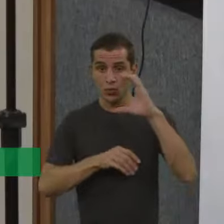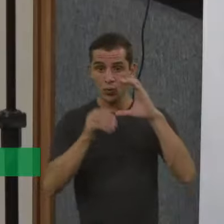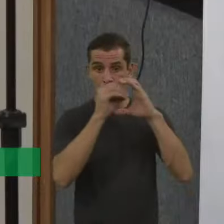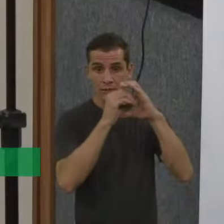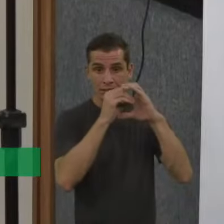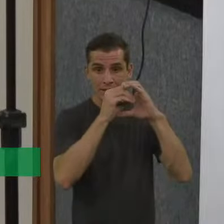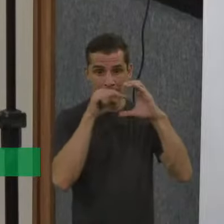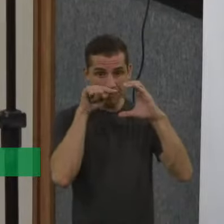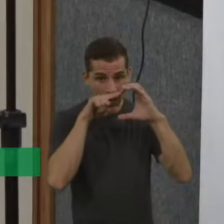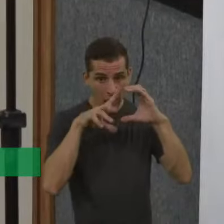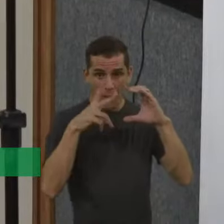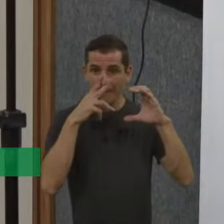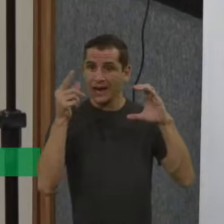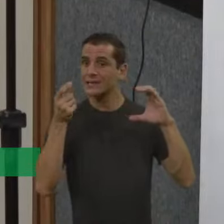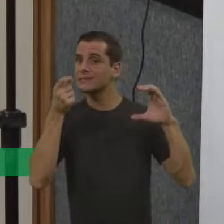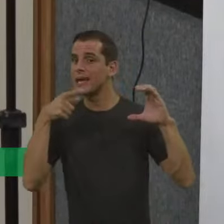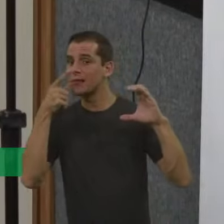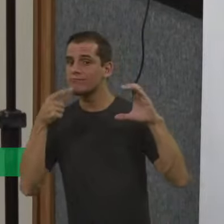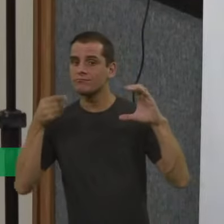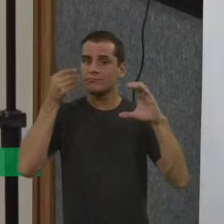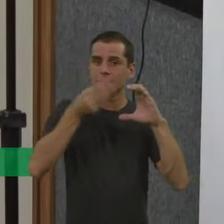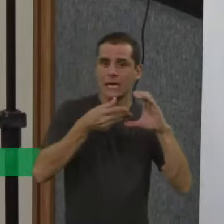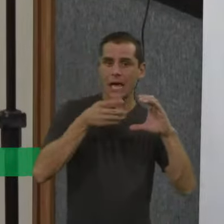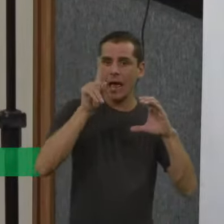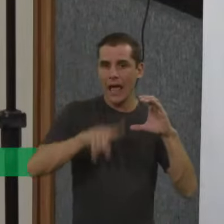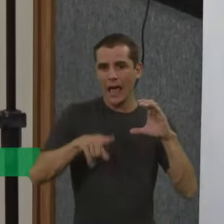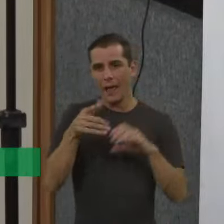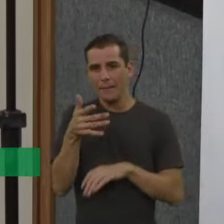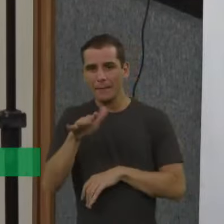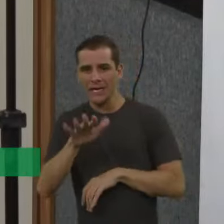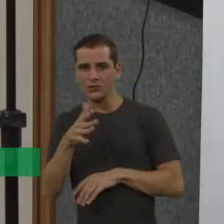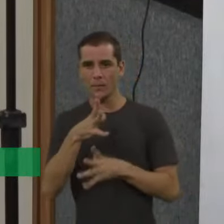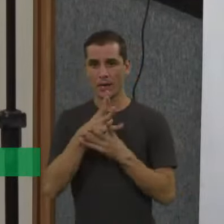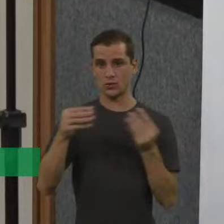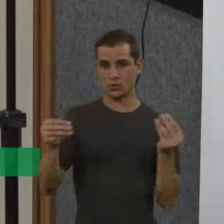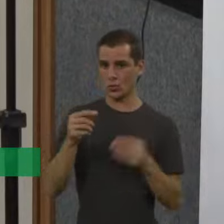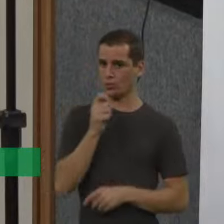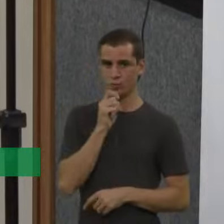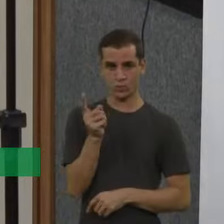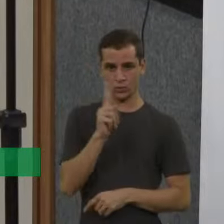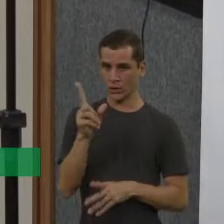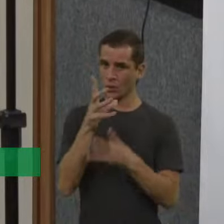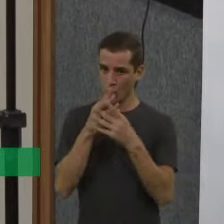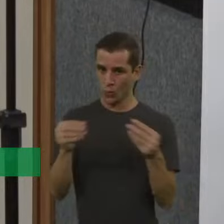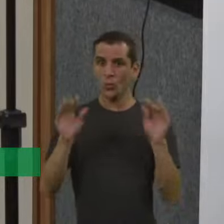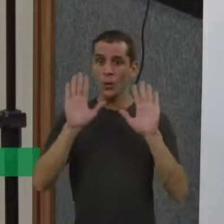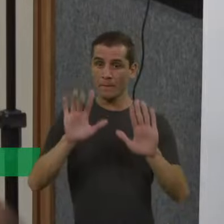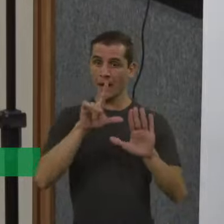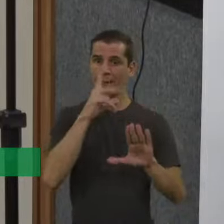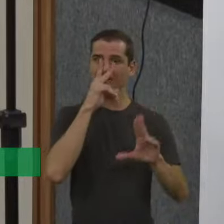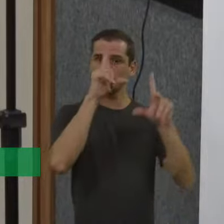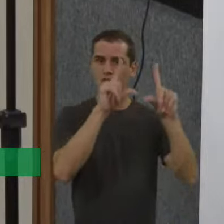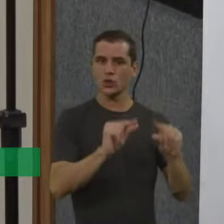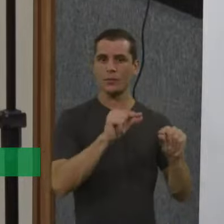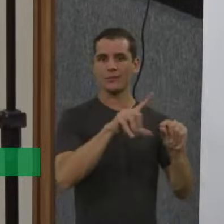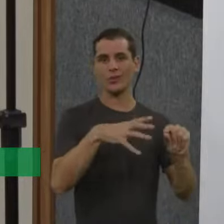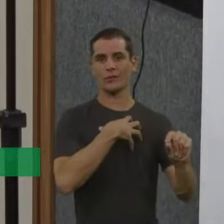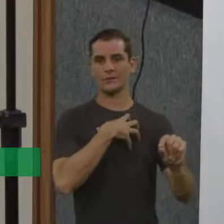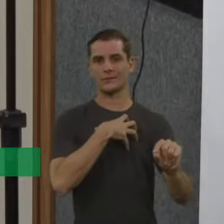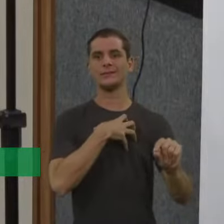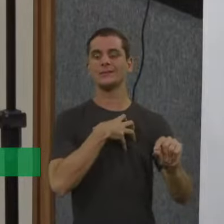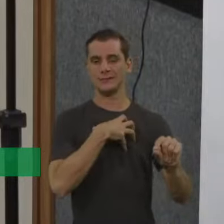uma espécie de semicura. Ainda não é a cura, mas atenua bastante os efeitos da fibrose cística. Em linhas gerais, para